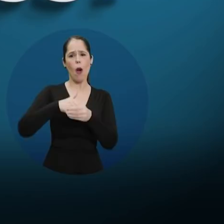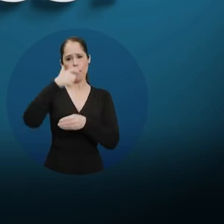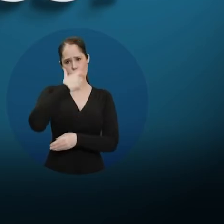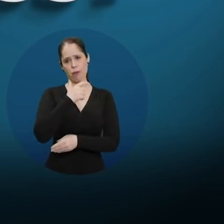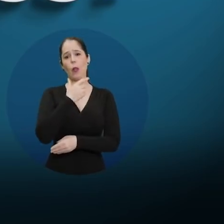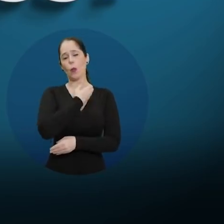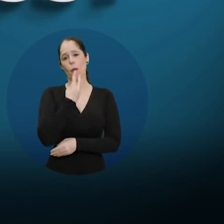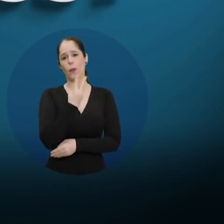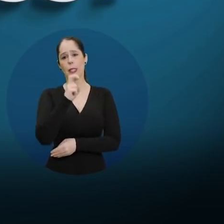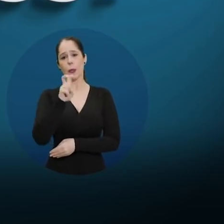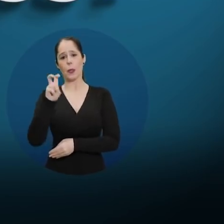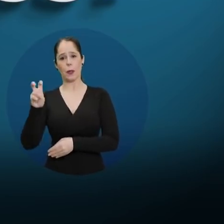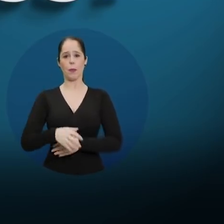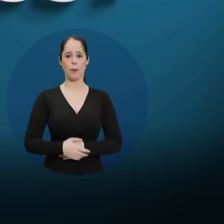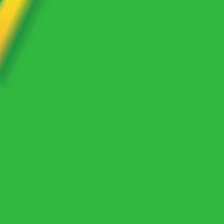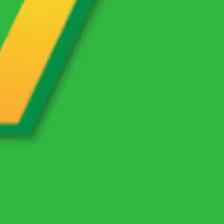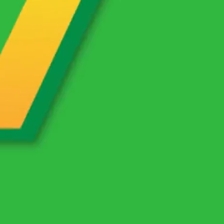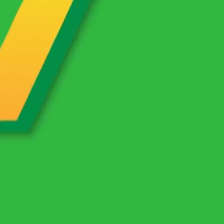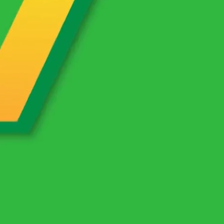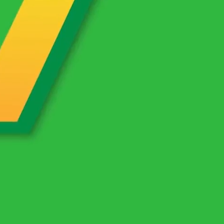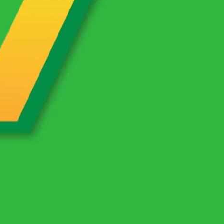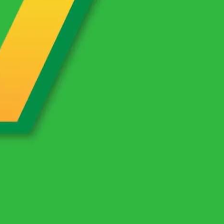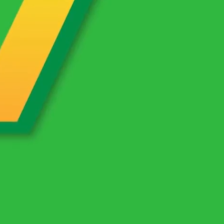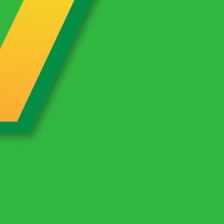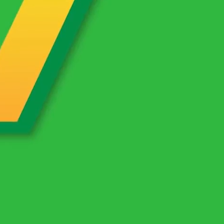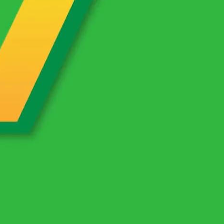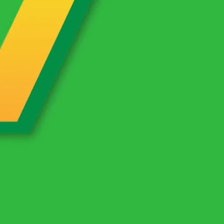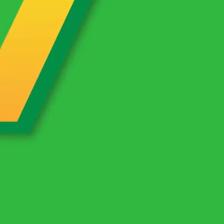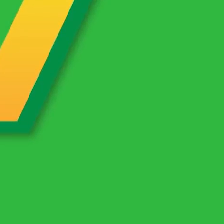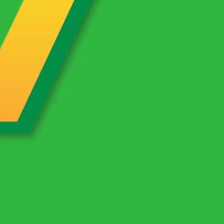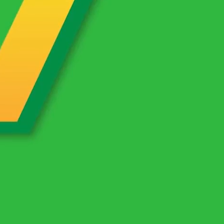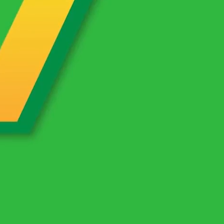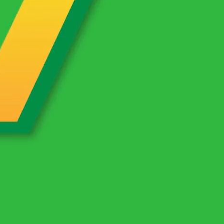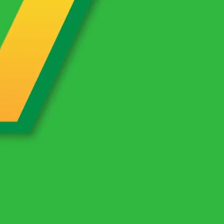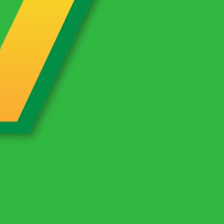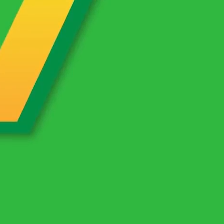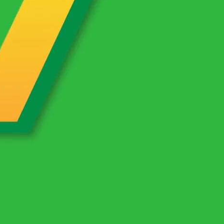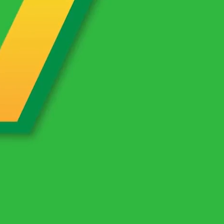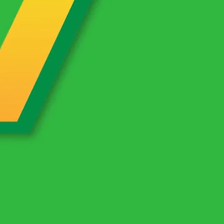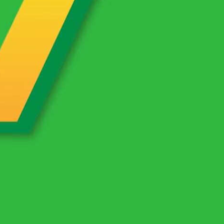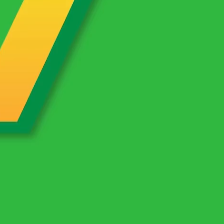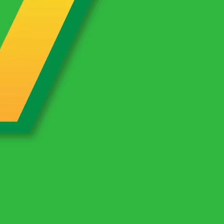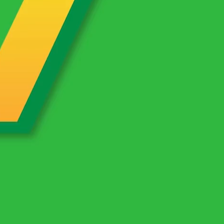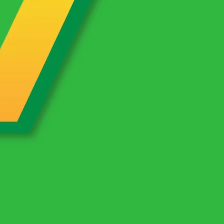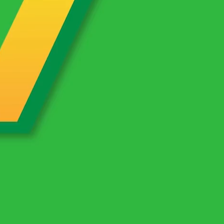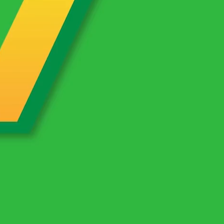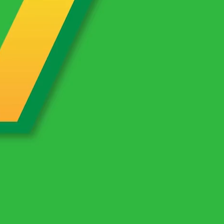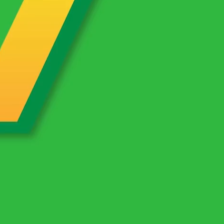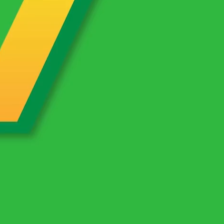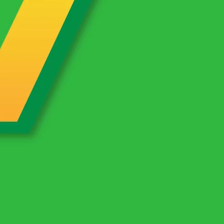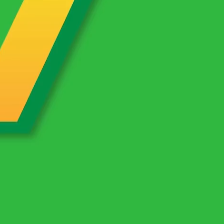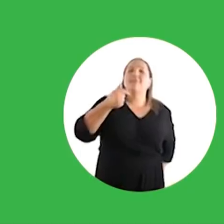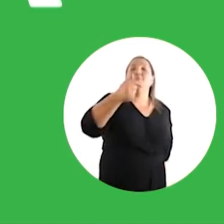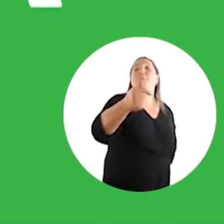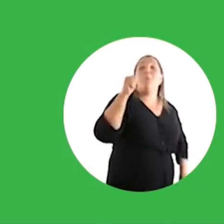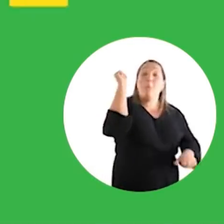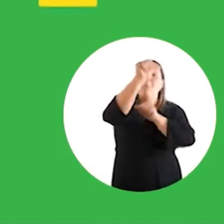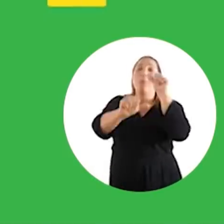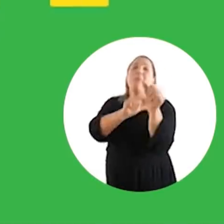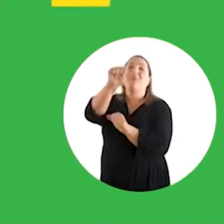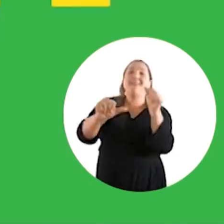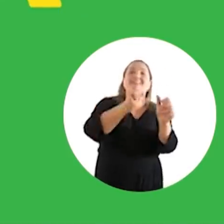Dr. Tiago 25 555. Para deputado estadual, vote 17. Vote por Bolsonaro.